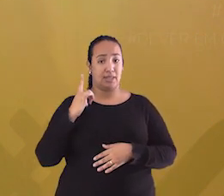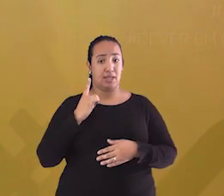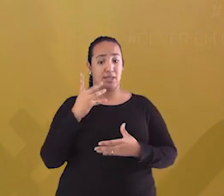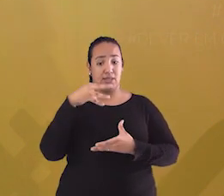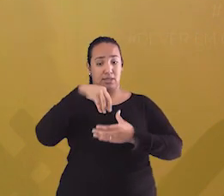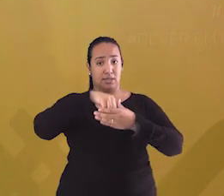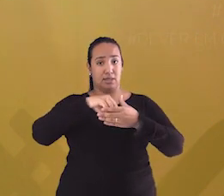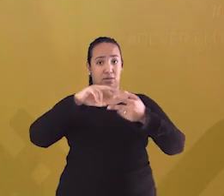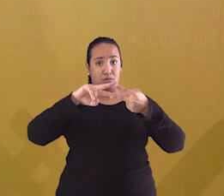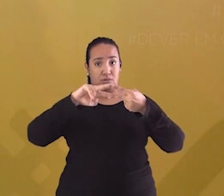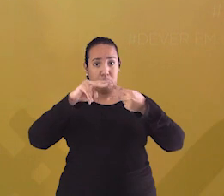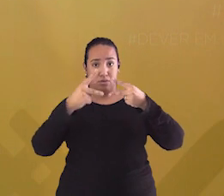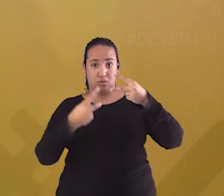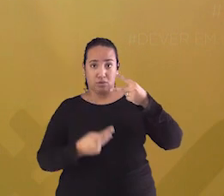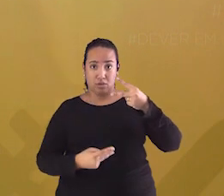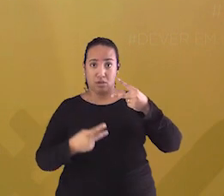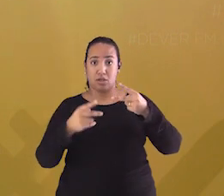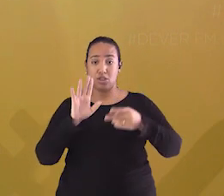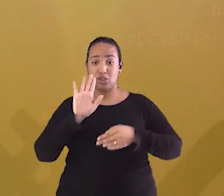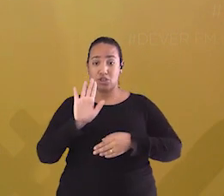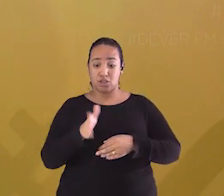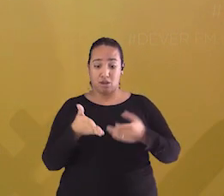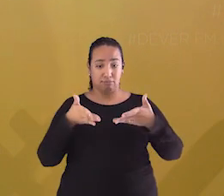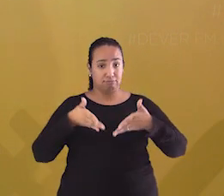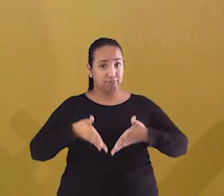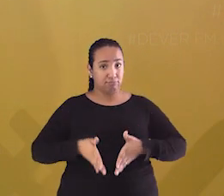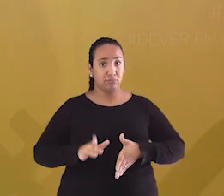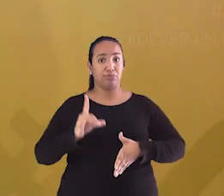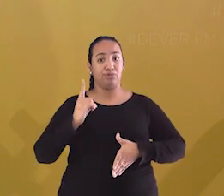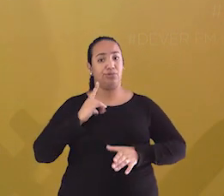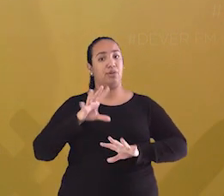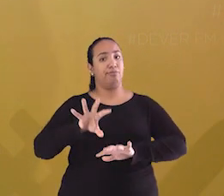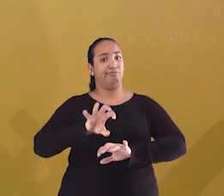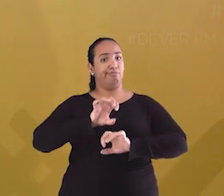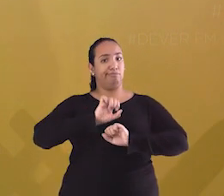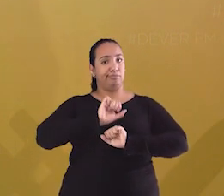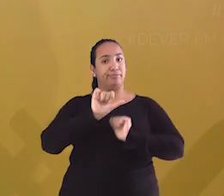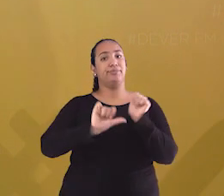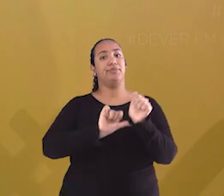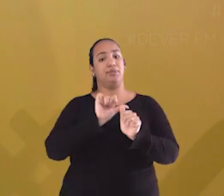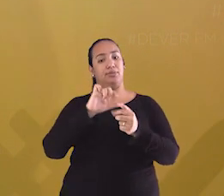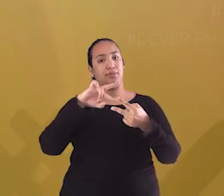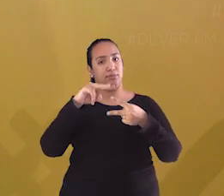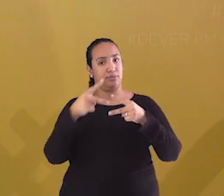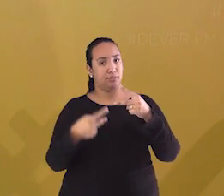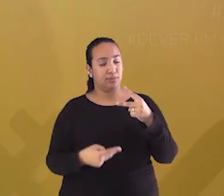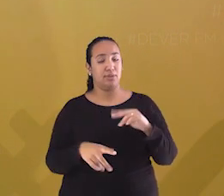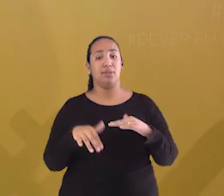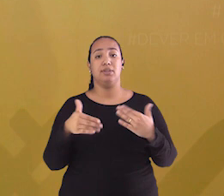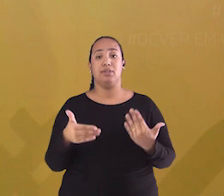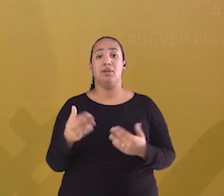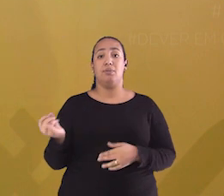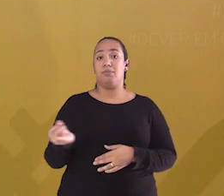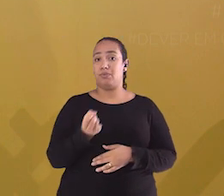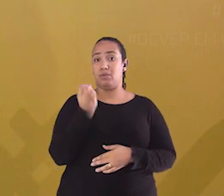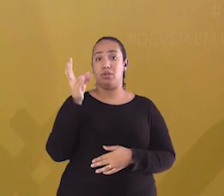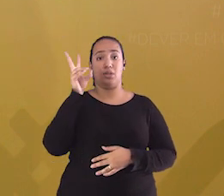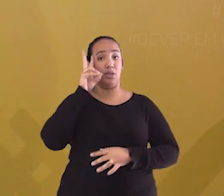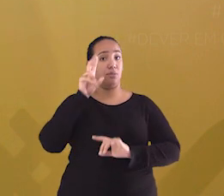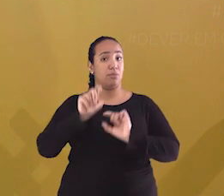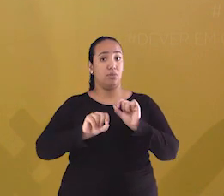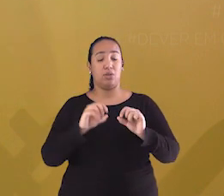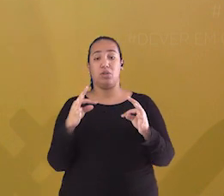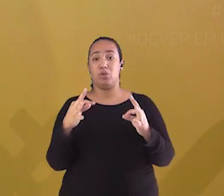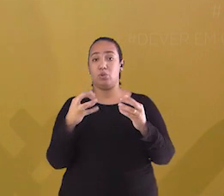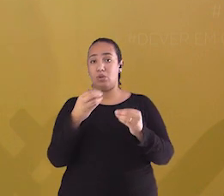ou seja, desde o seu nascimento. É importante a gente lembrar que todas as pessoas precisam ser tratadas